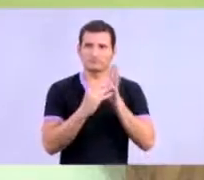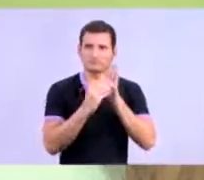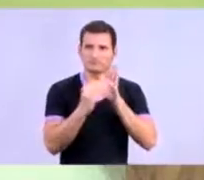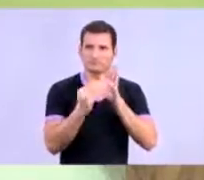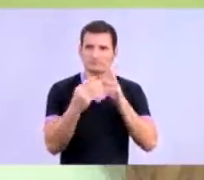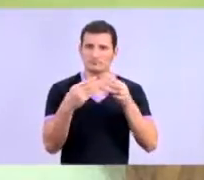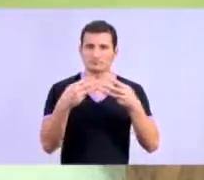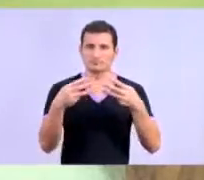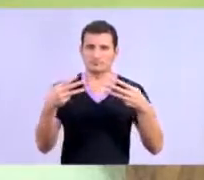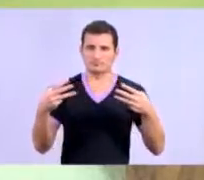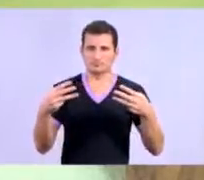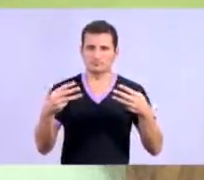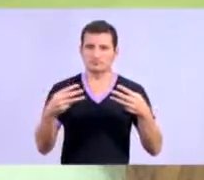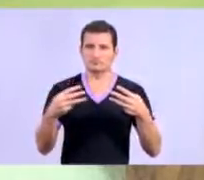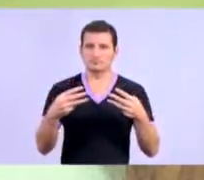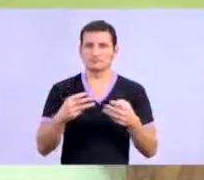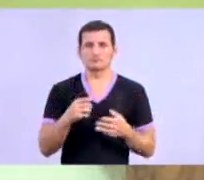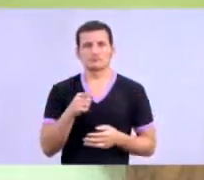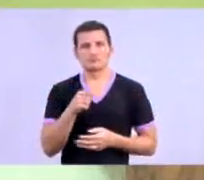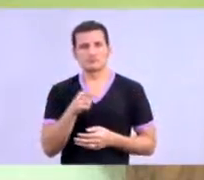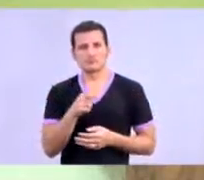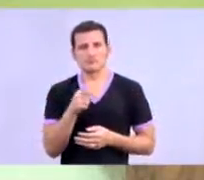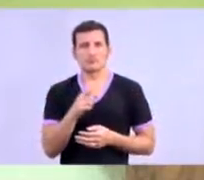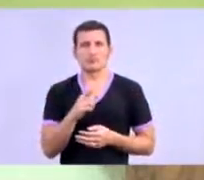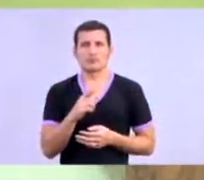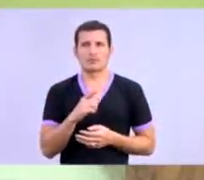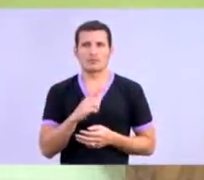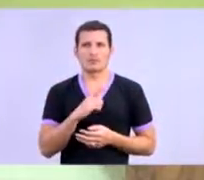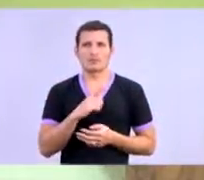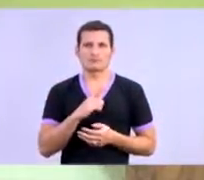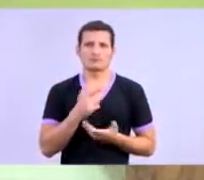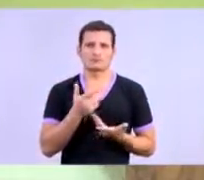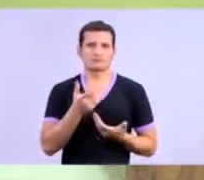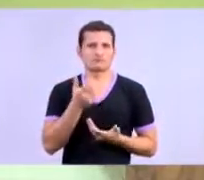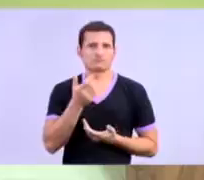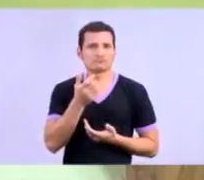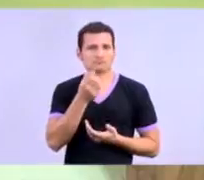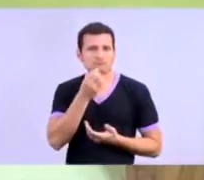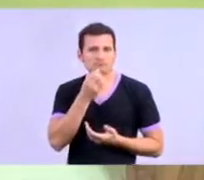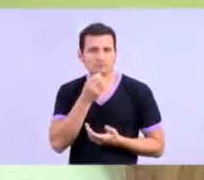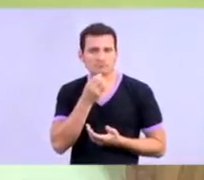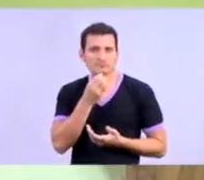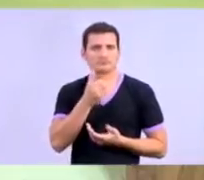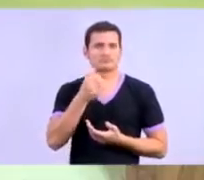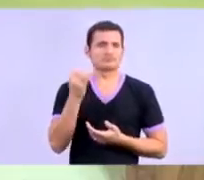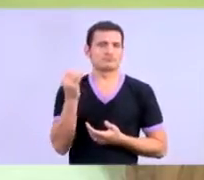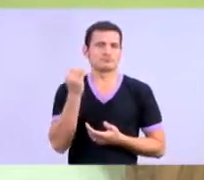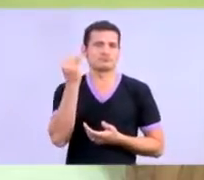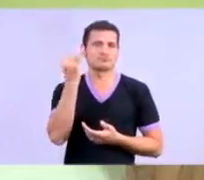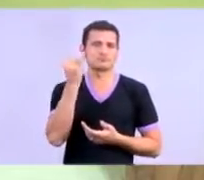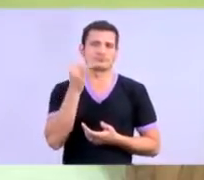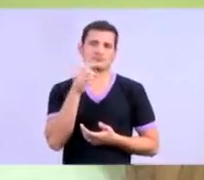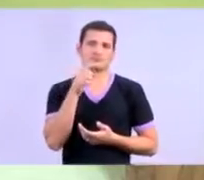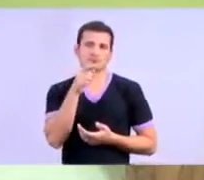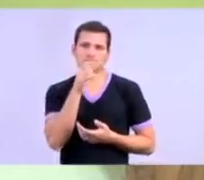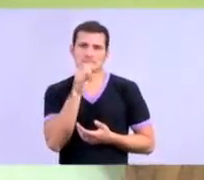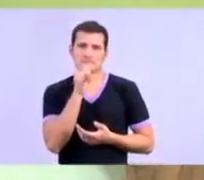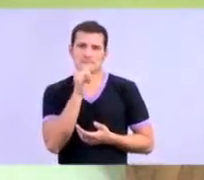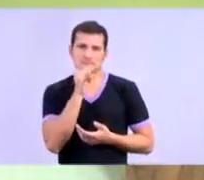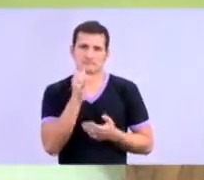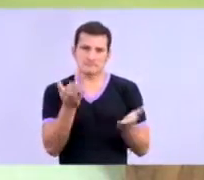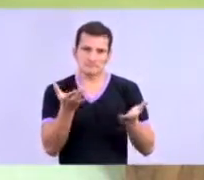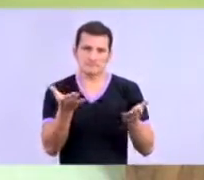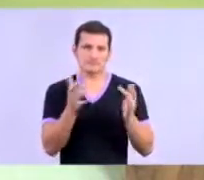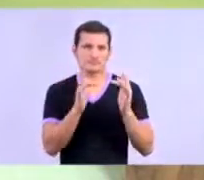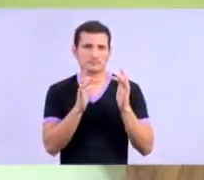seguinte: os modelos de rede oferecem um outro benefício muito importante, né? Que é para você, por exemplo, que agora está tendo